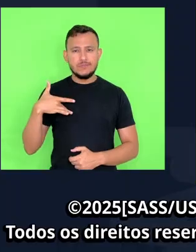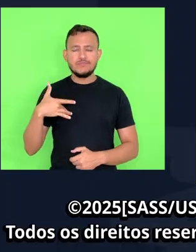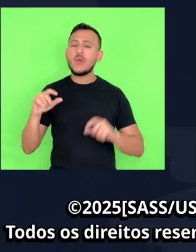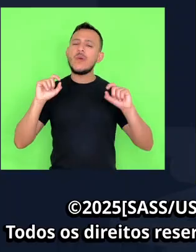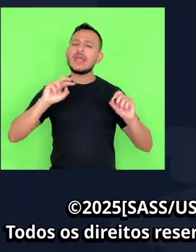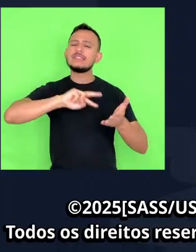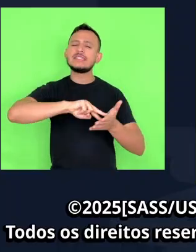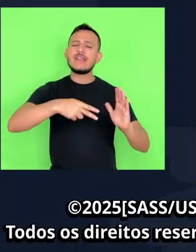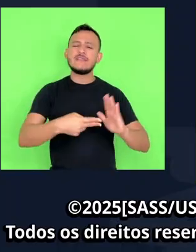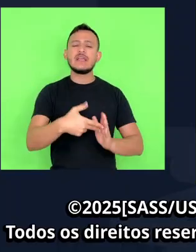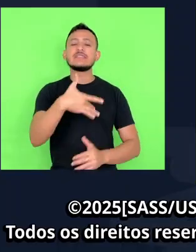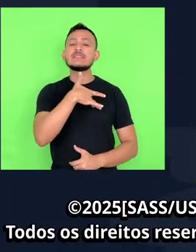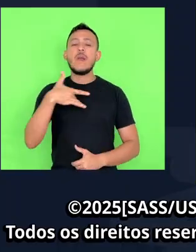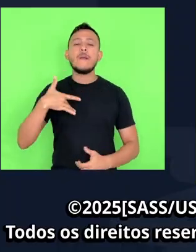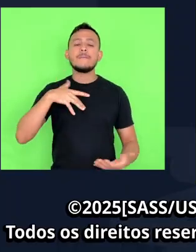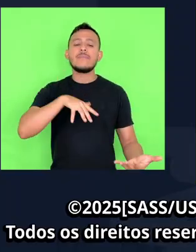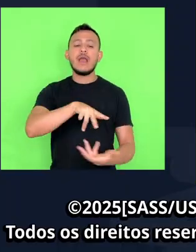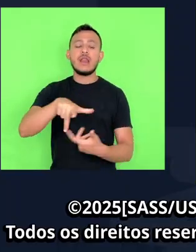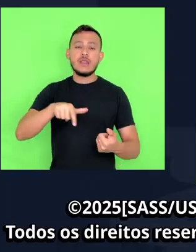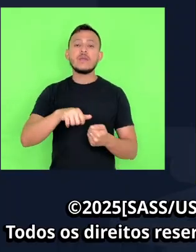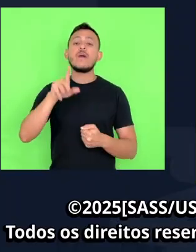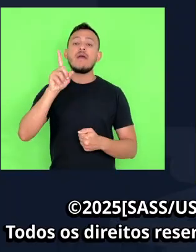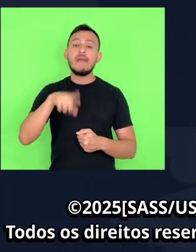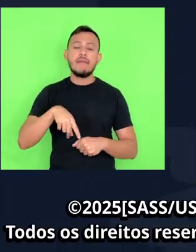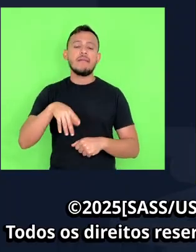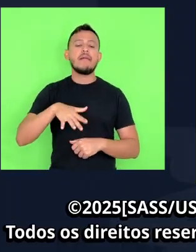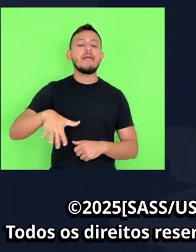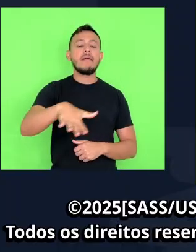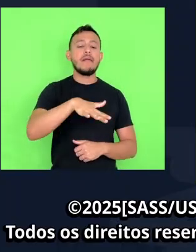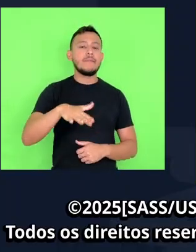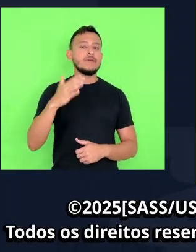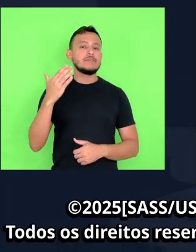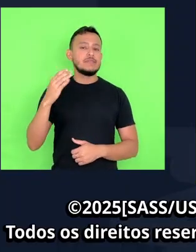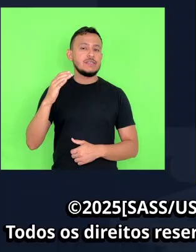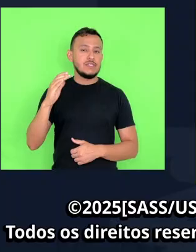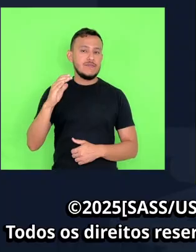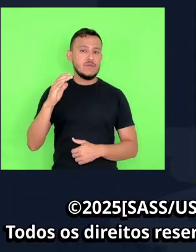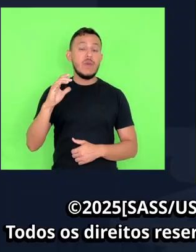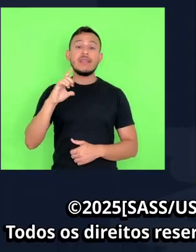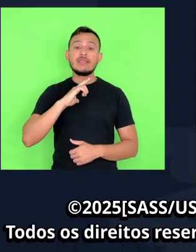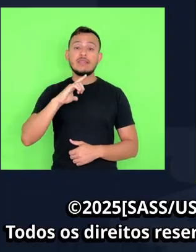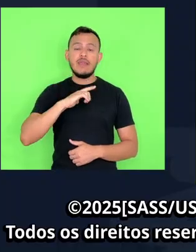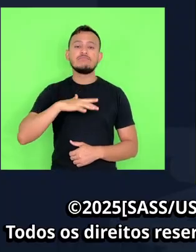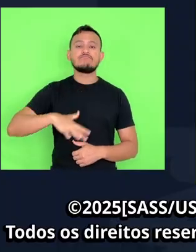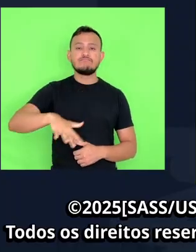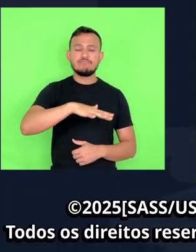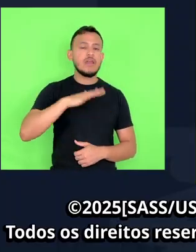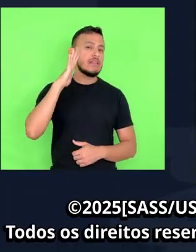é saúde planetária? É um campo científico, então tem um corpo